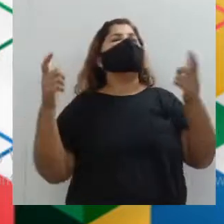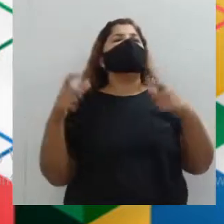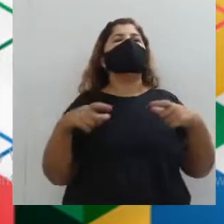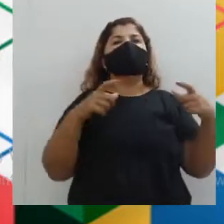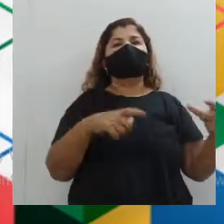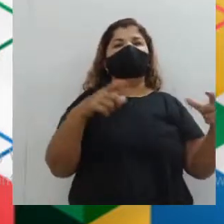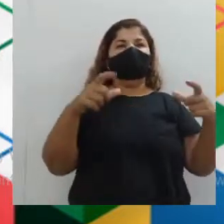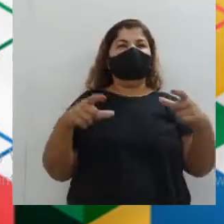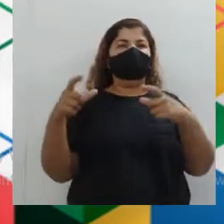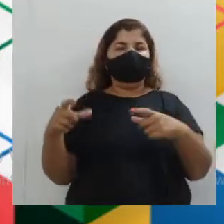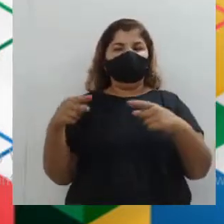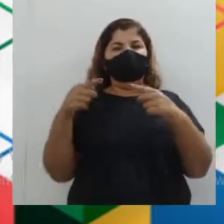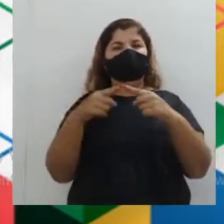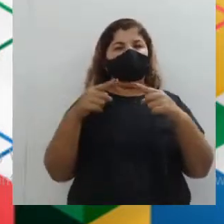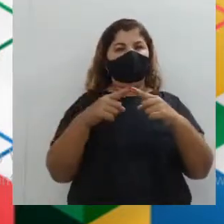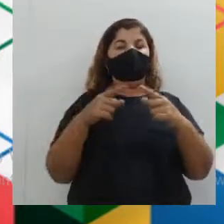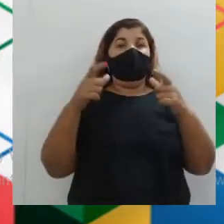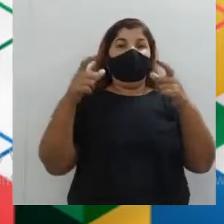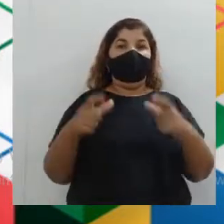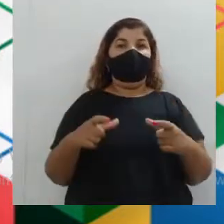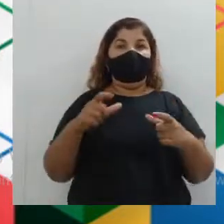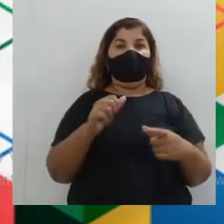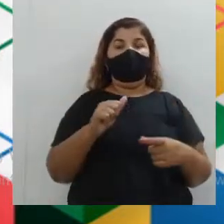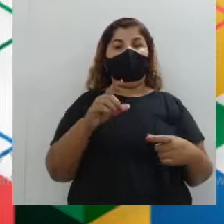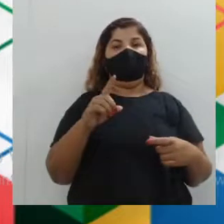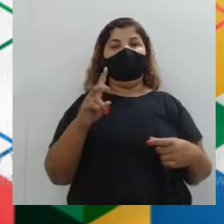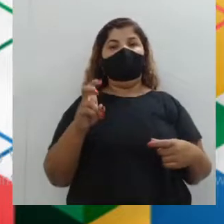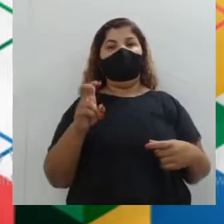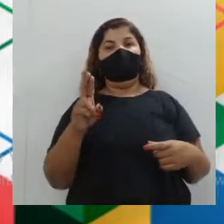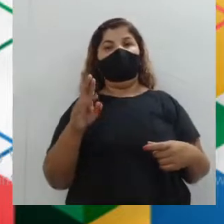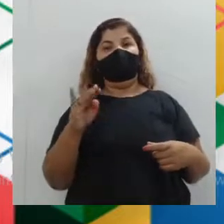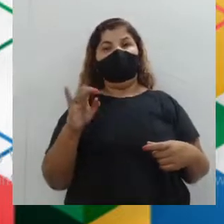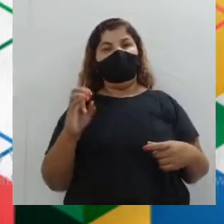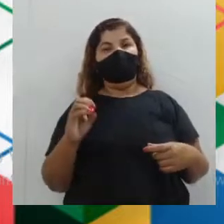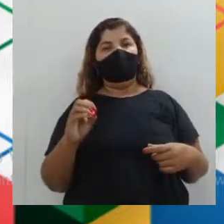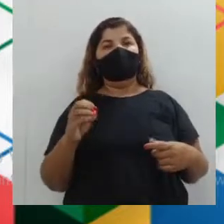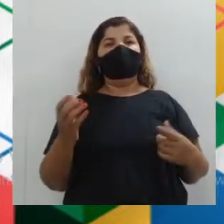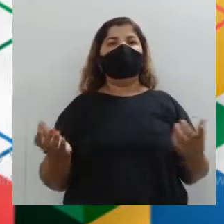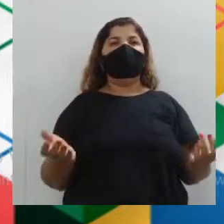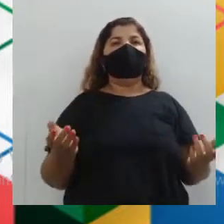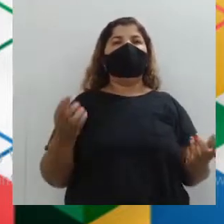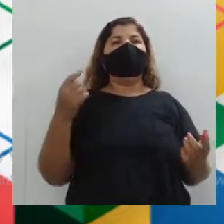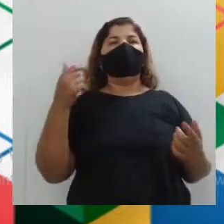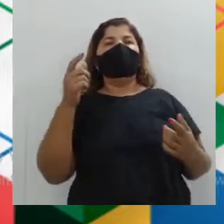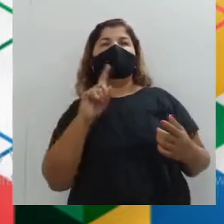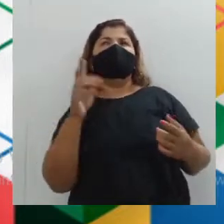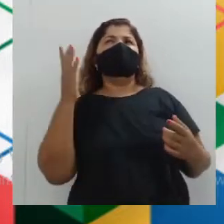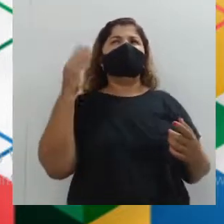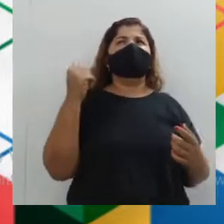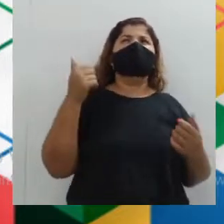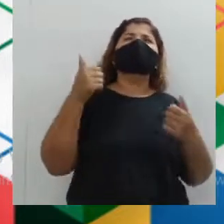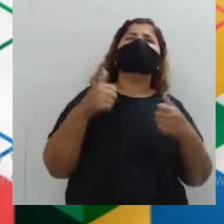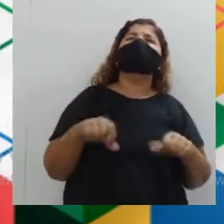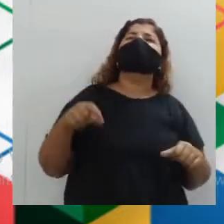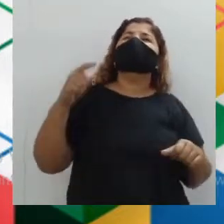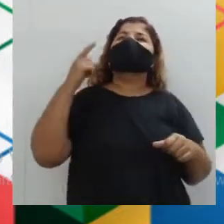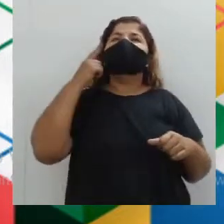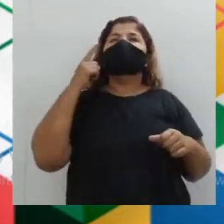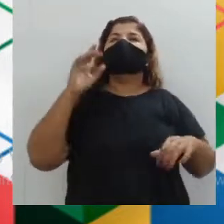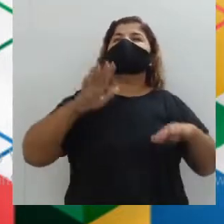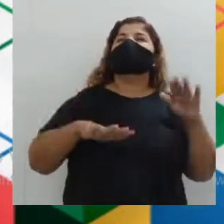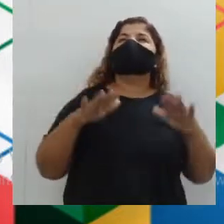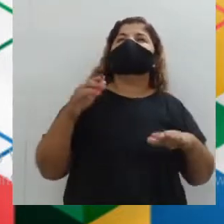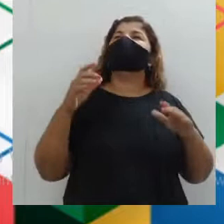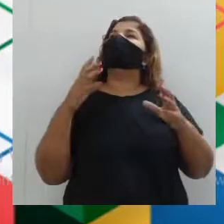de lugar. Eu não sei, eu estava pensando e talvez. A gente podia assumir